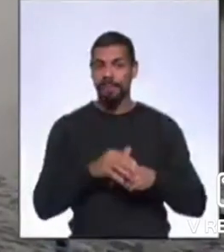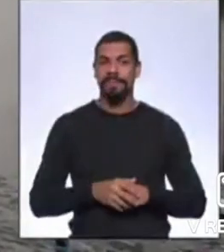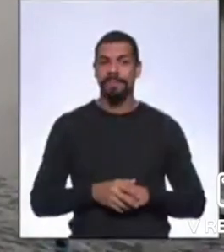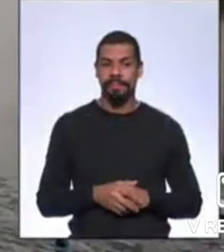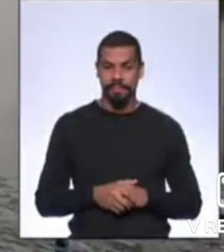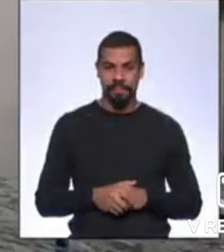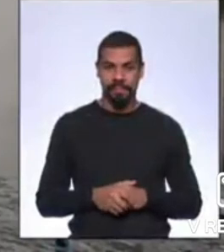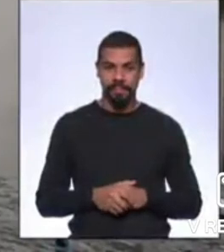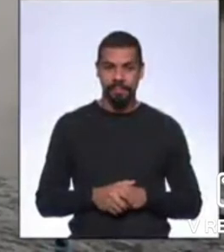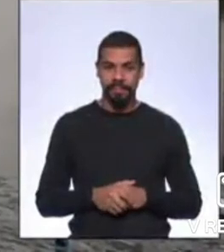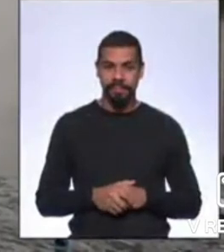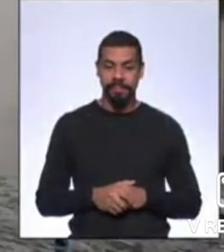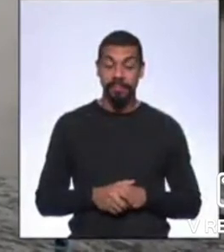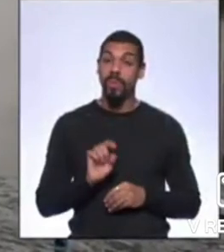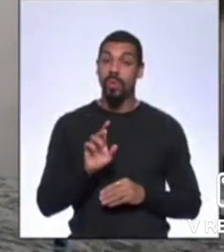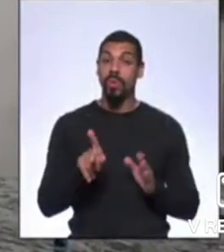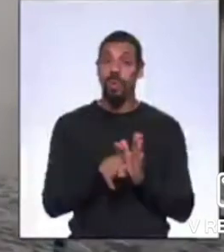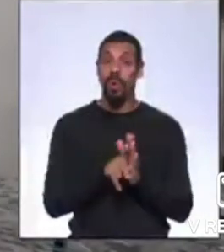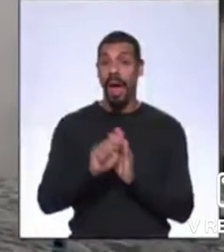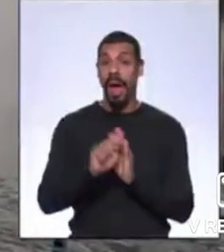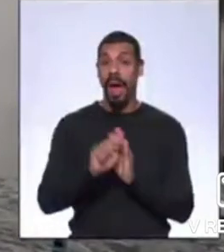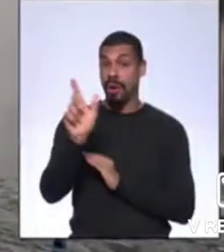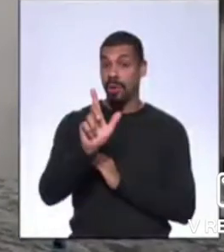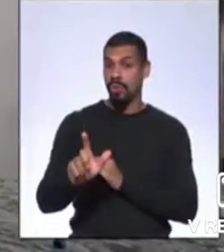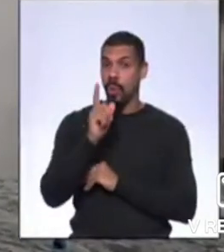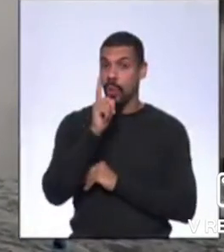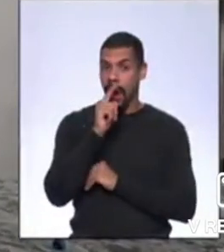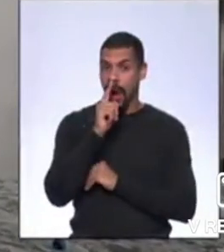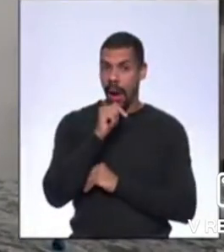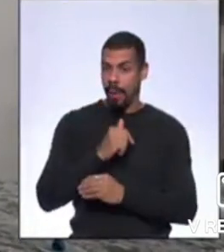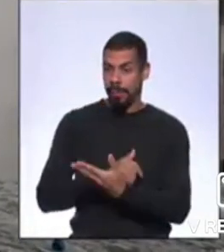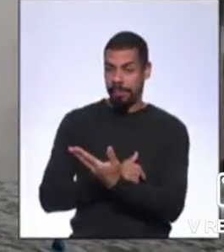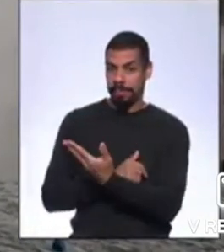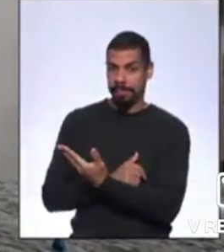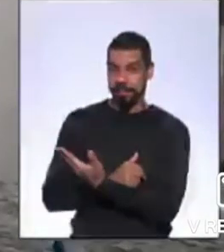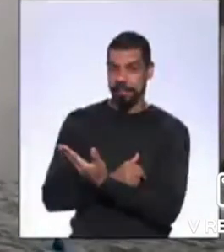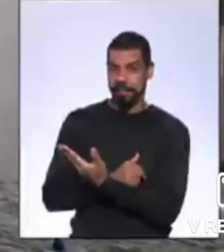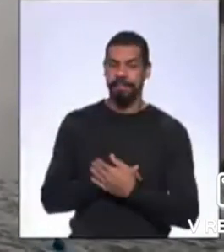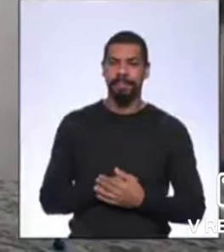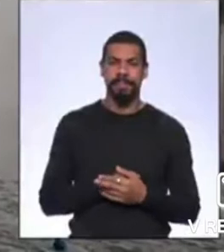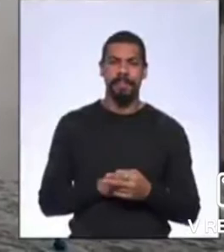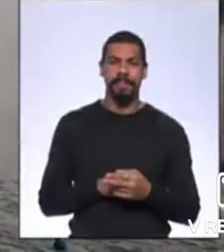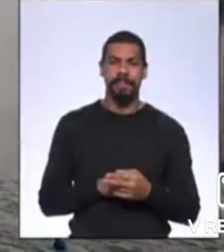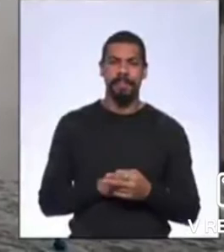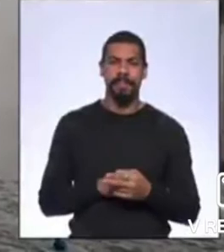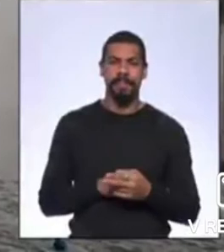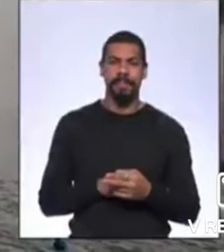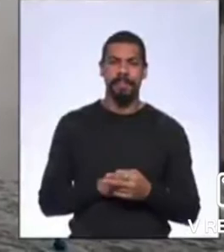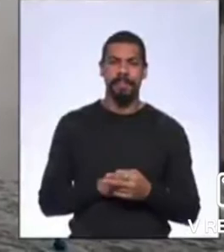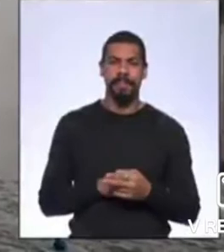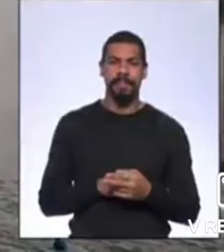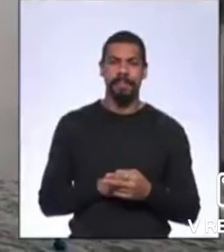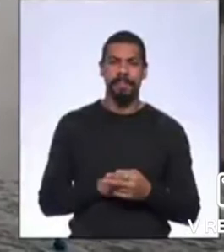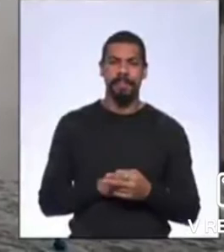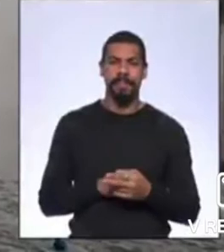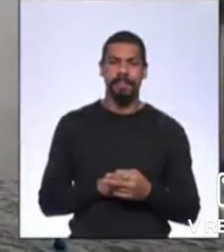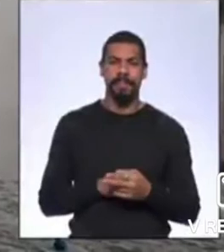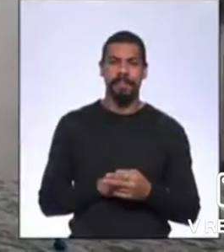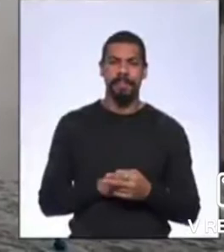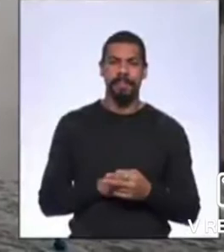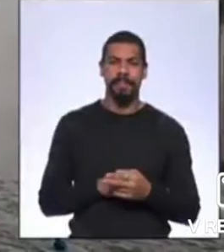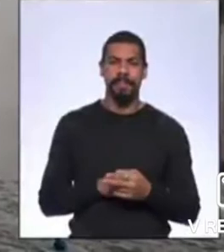baixo, que é a parte azul, onde está a água, né? A nossa parafina.